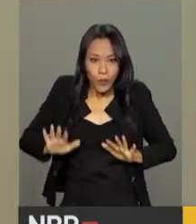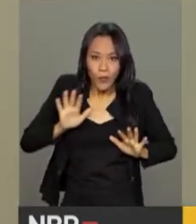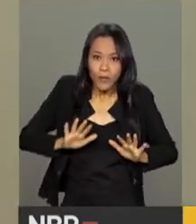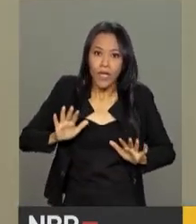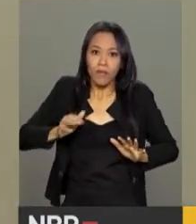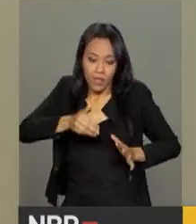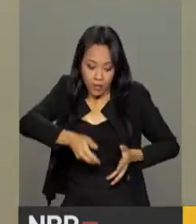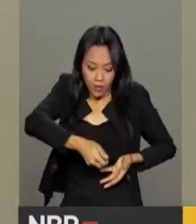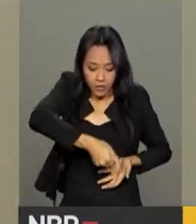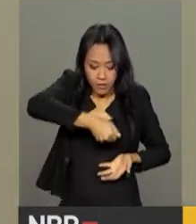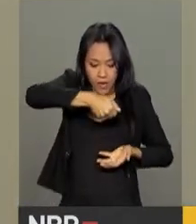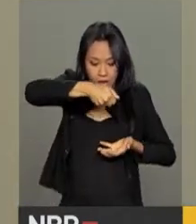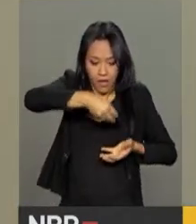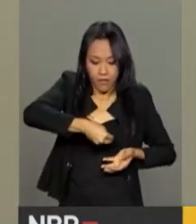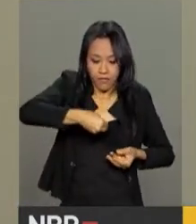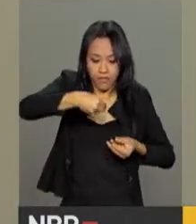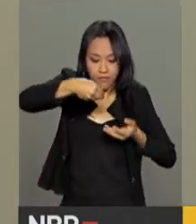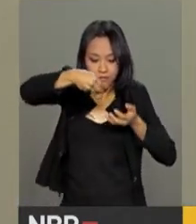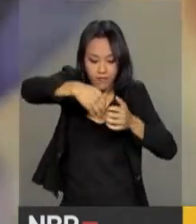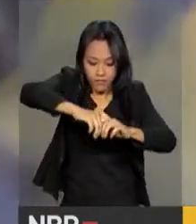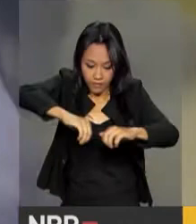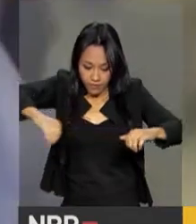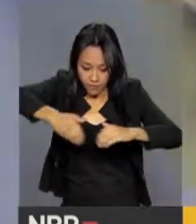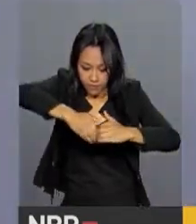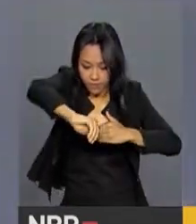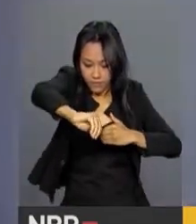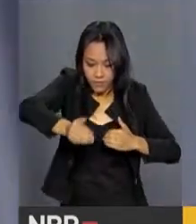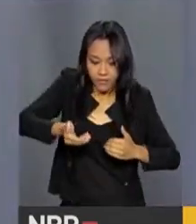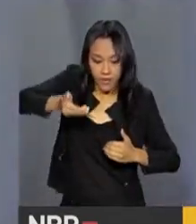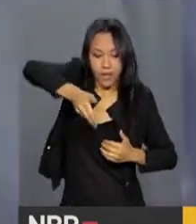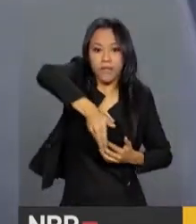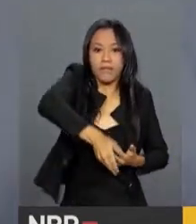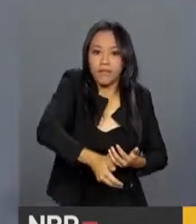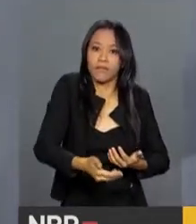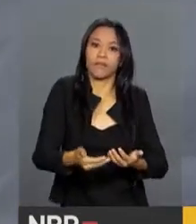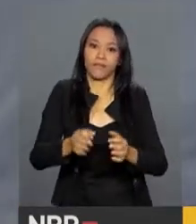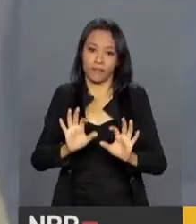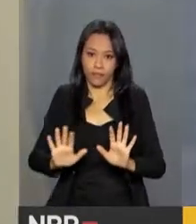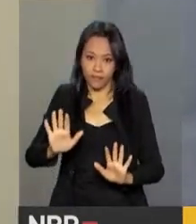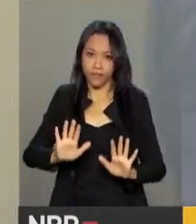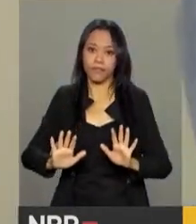transplantado no paciente vai receber horas depois